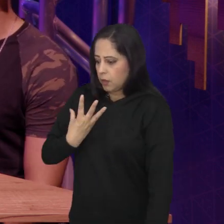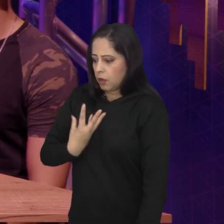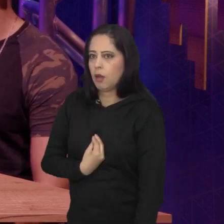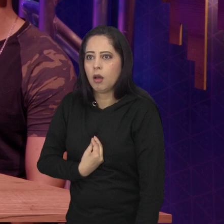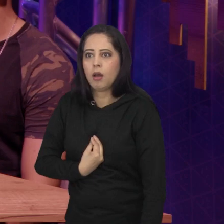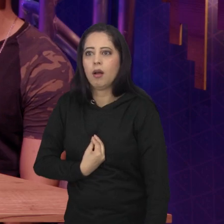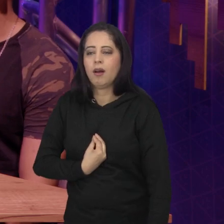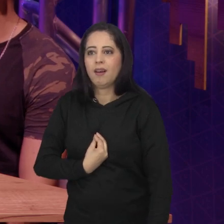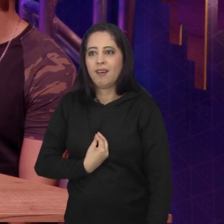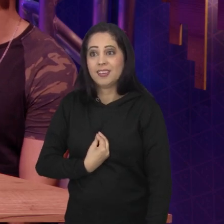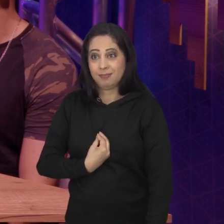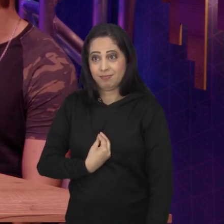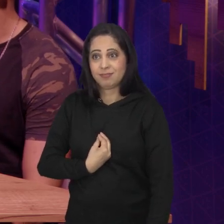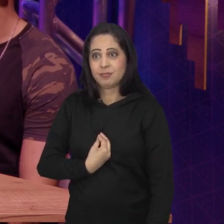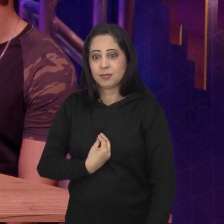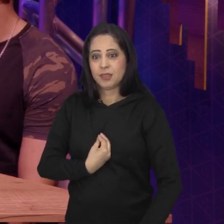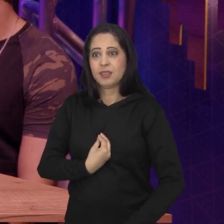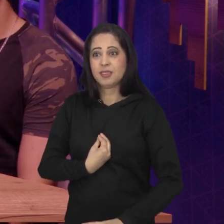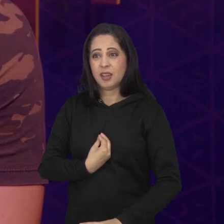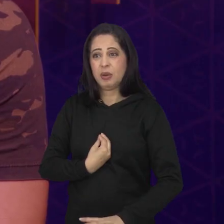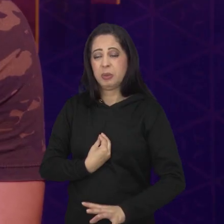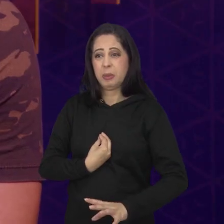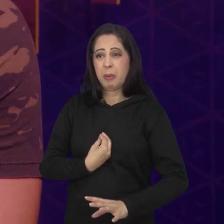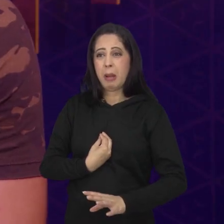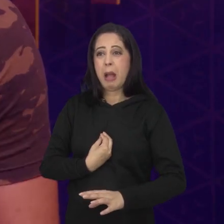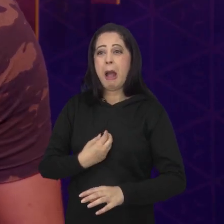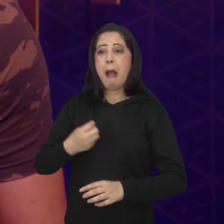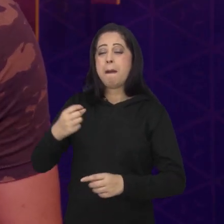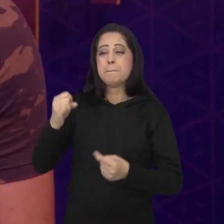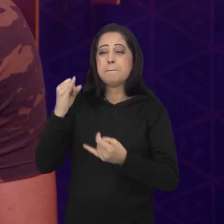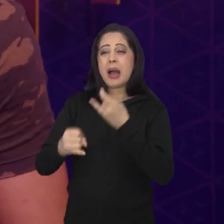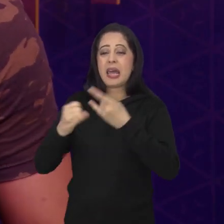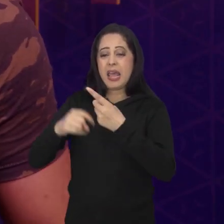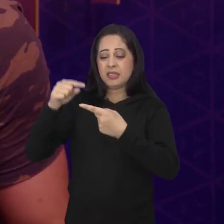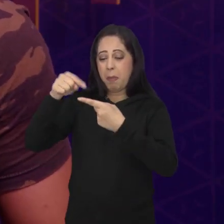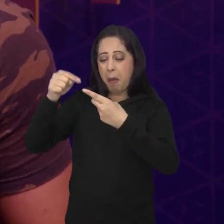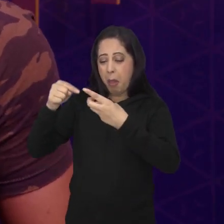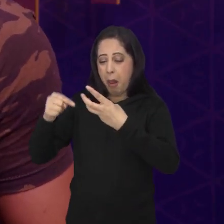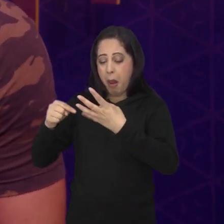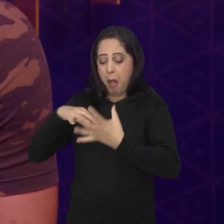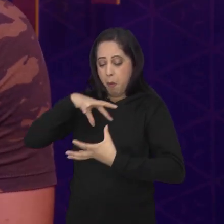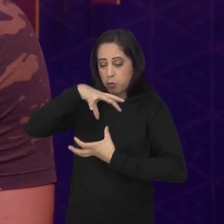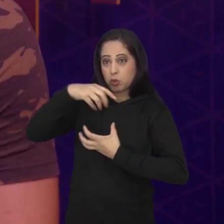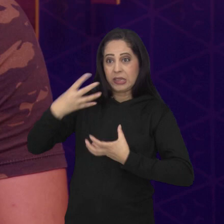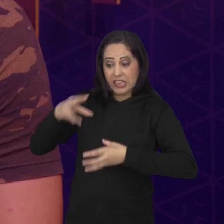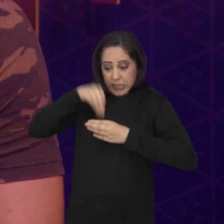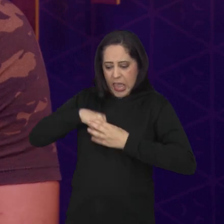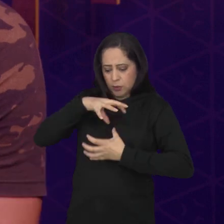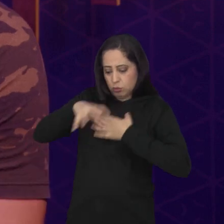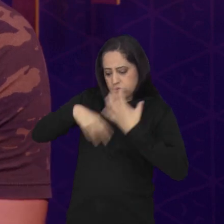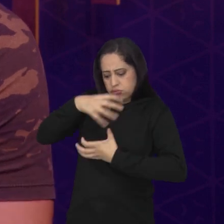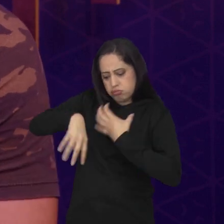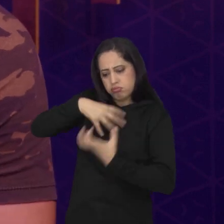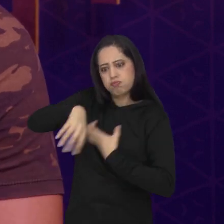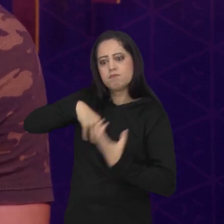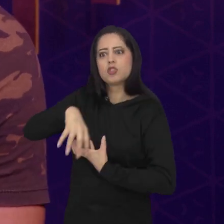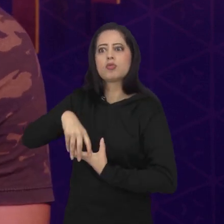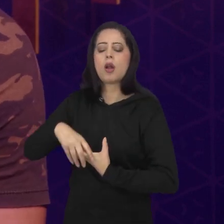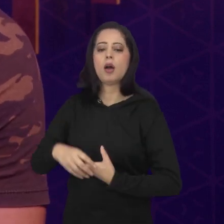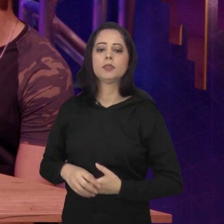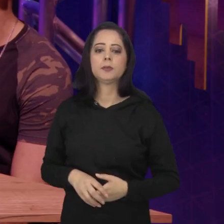casa, para as outras áreas da sua vida também. Então, é uma bola de neve, é um fator multifatorial